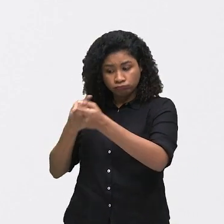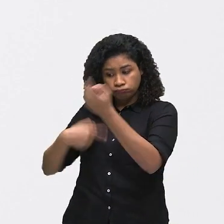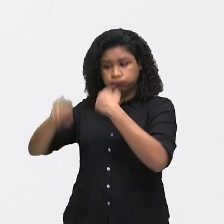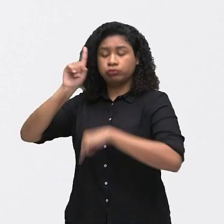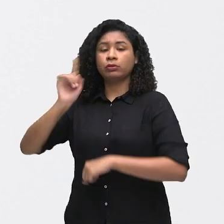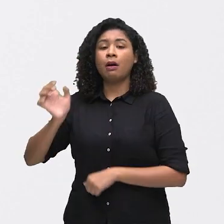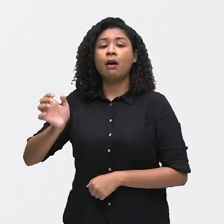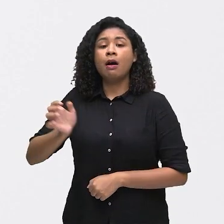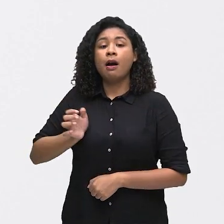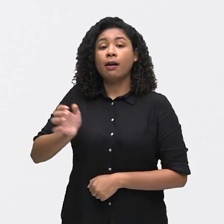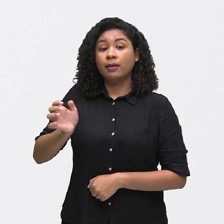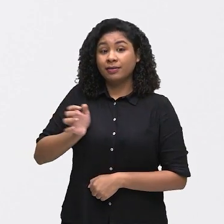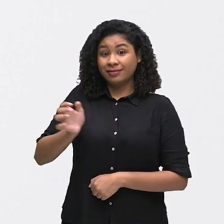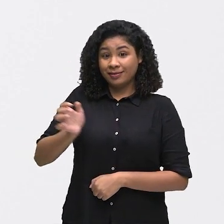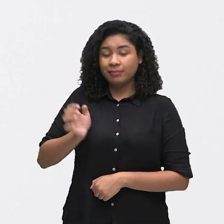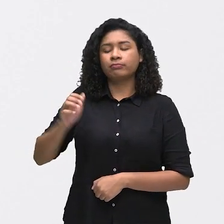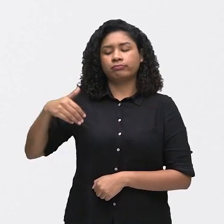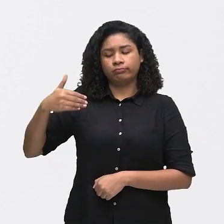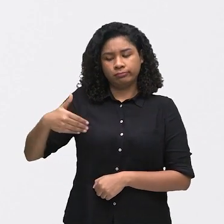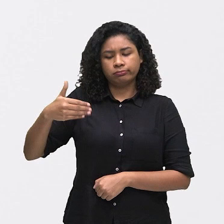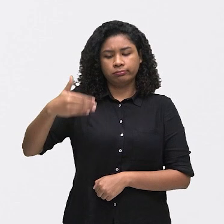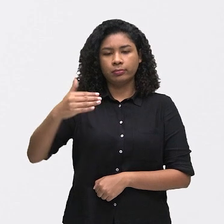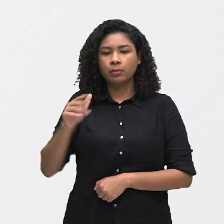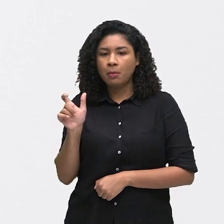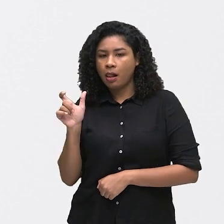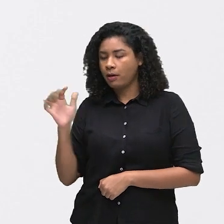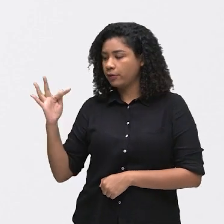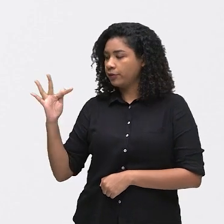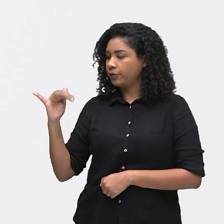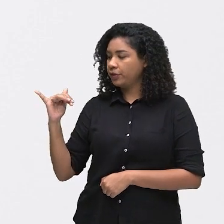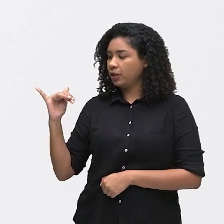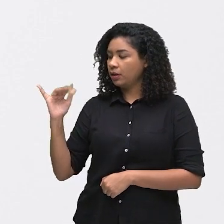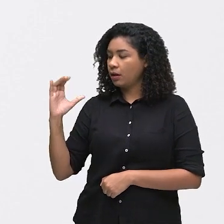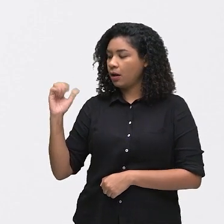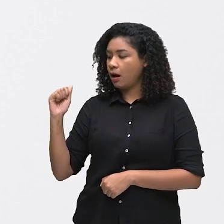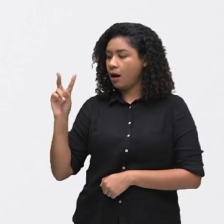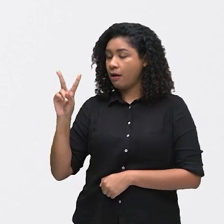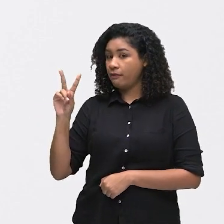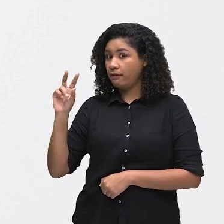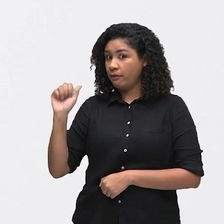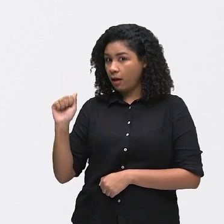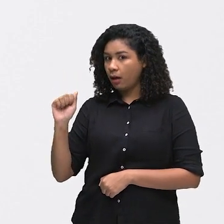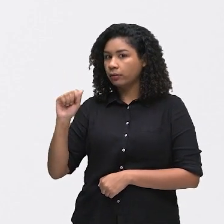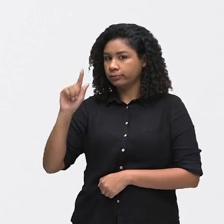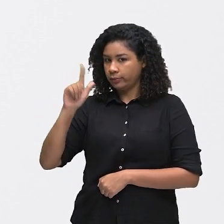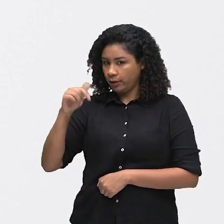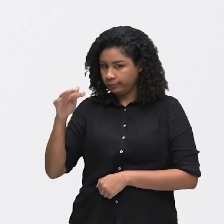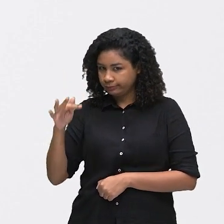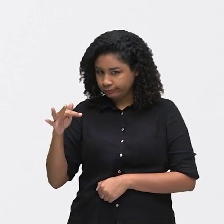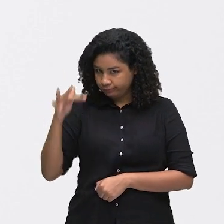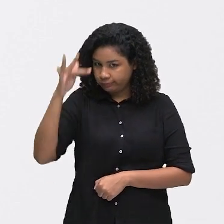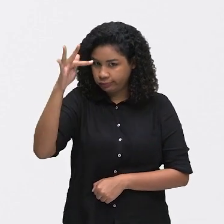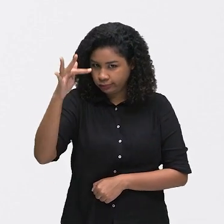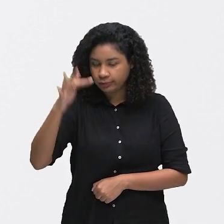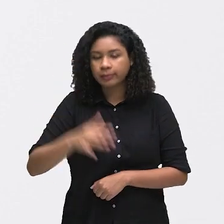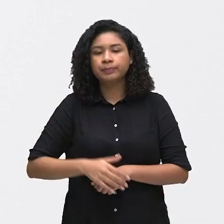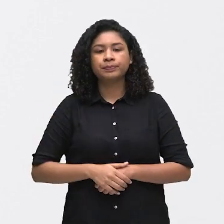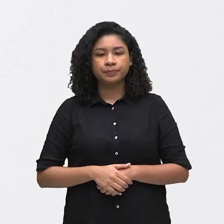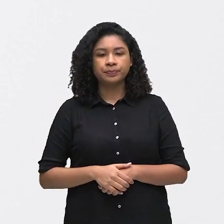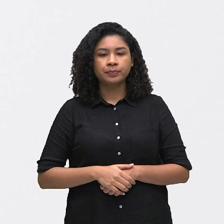passado, né? Quanto mais rico ficava, porém mais avarento se tornava. Também eu tenho aqui